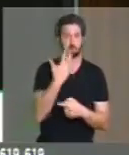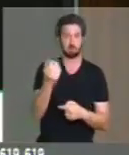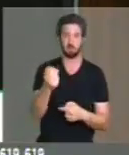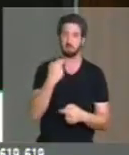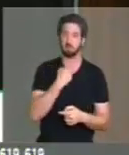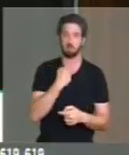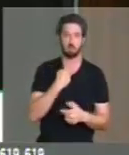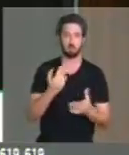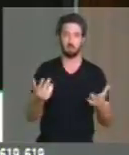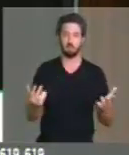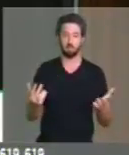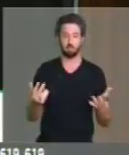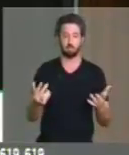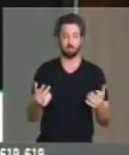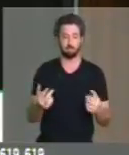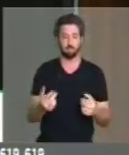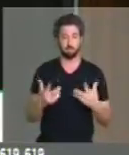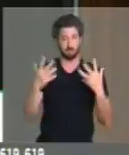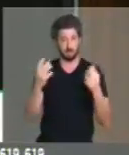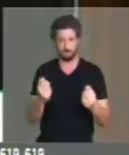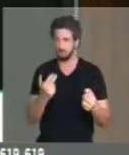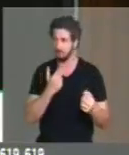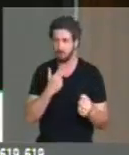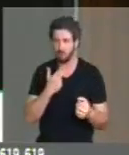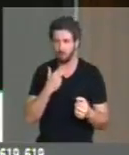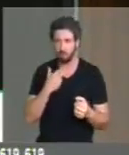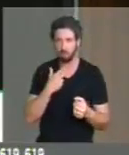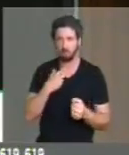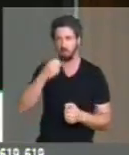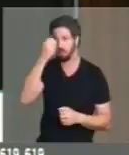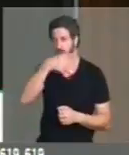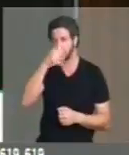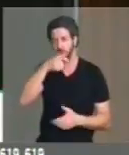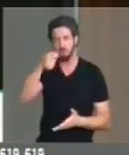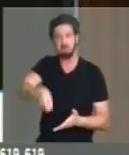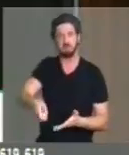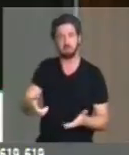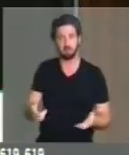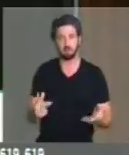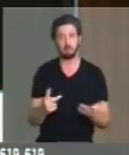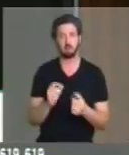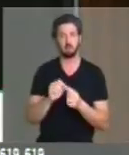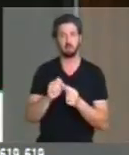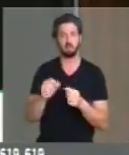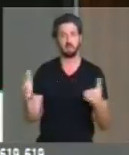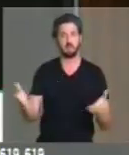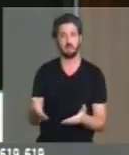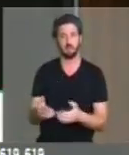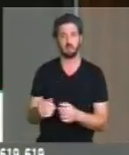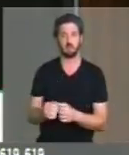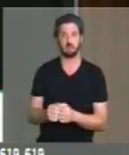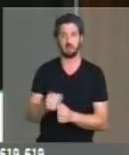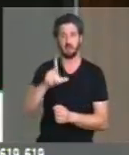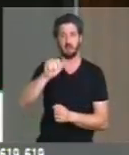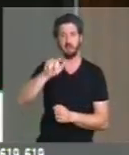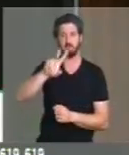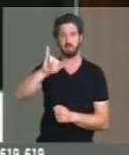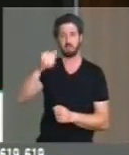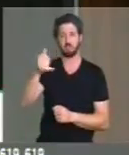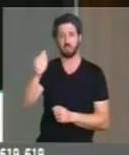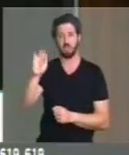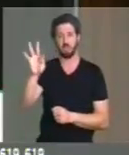isso. Nós não podemos admitir as arbitrariedades que vêm sendo feitas pela Operação Lava